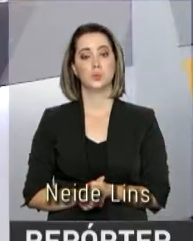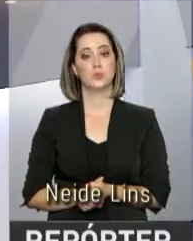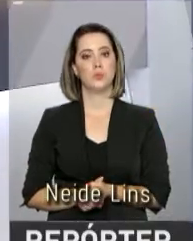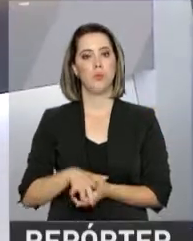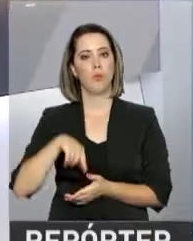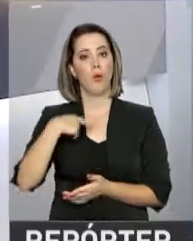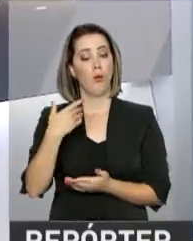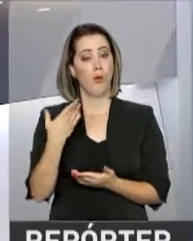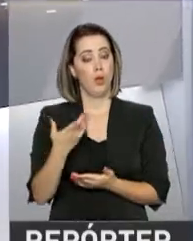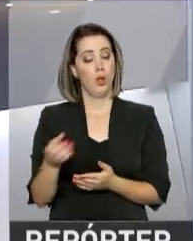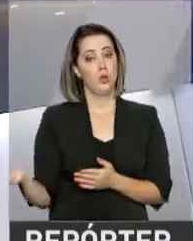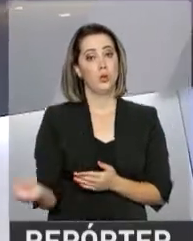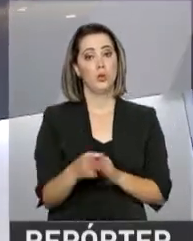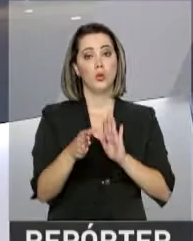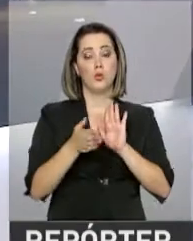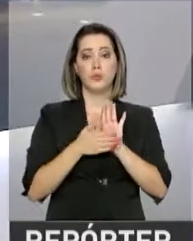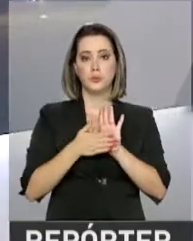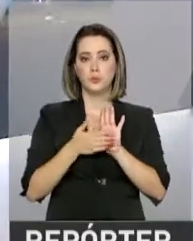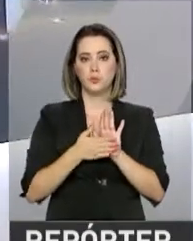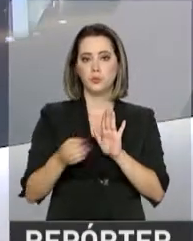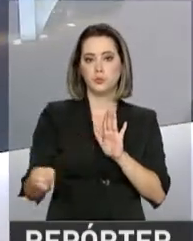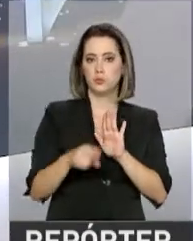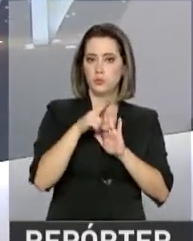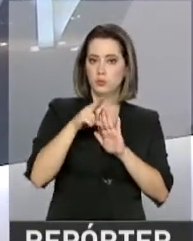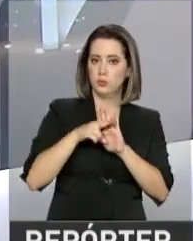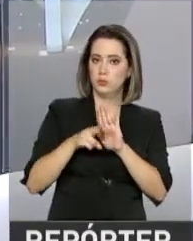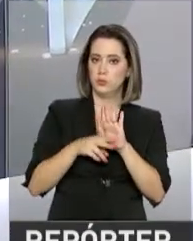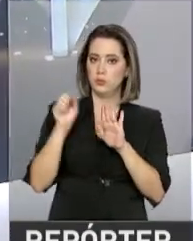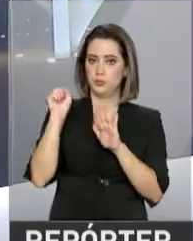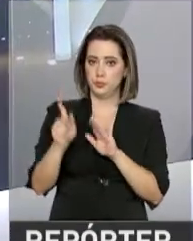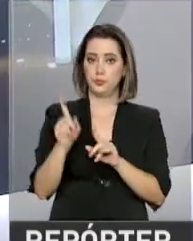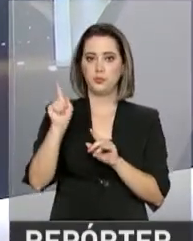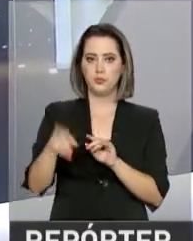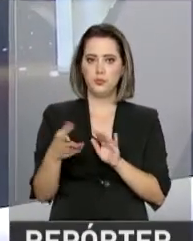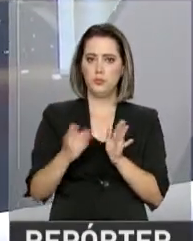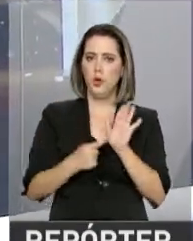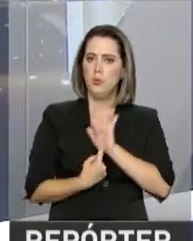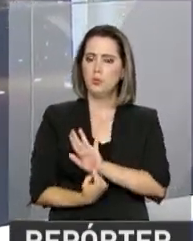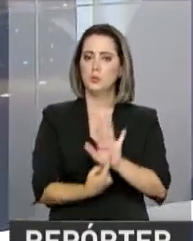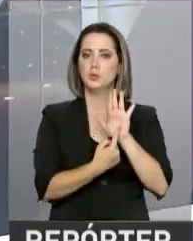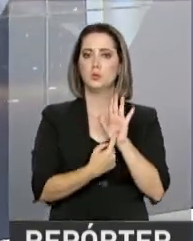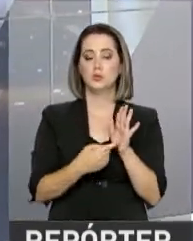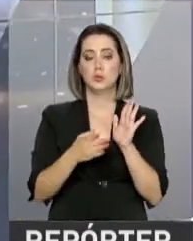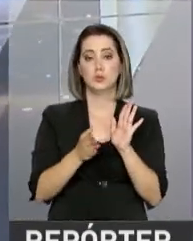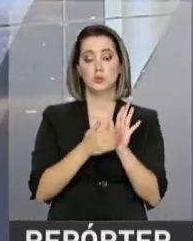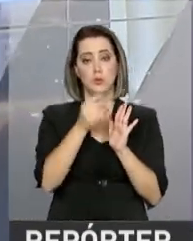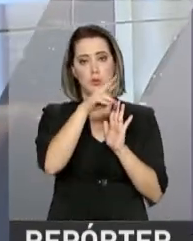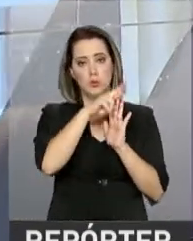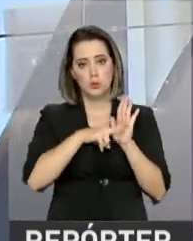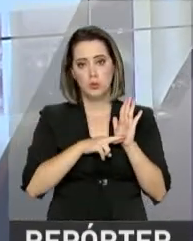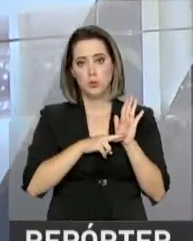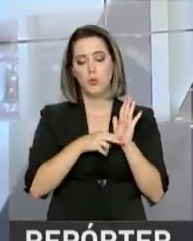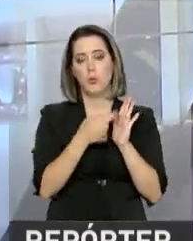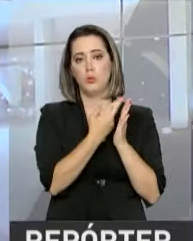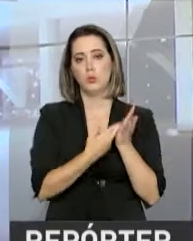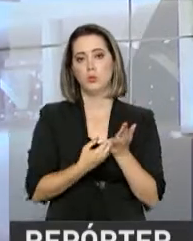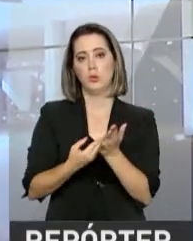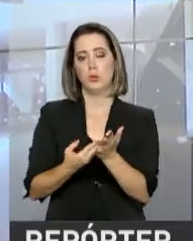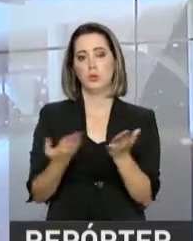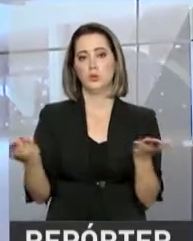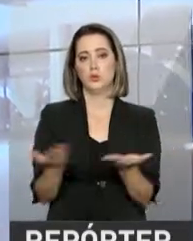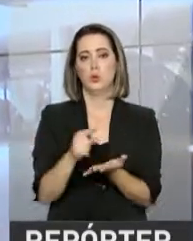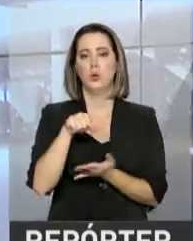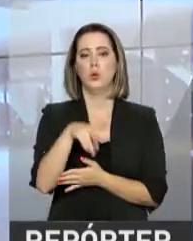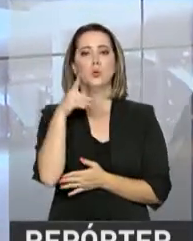próxima etapa da proposta de reforma da previdência é a apresentação do parecer do relator hoje o deputado federal arthur